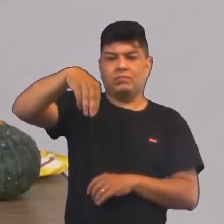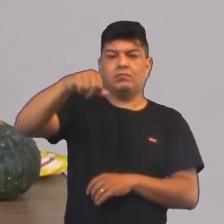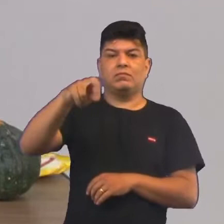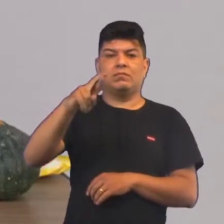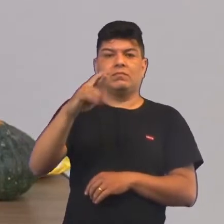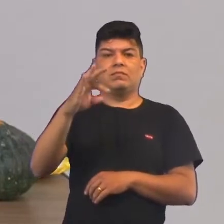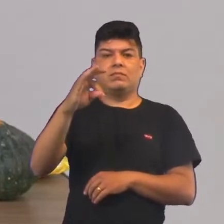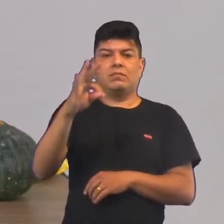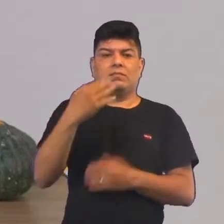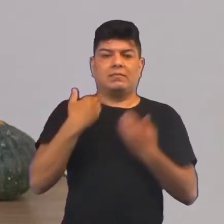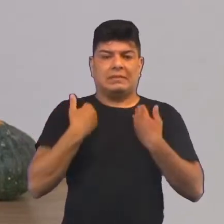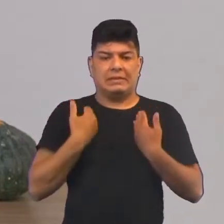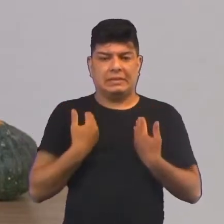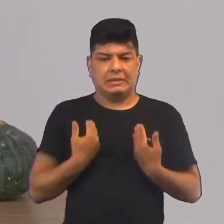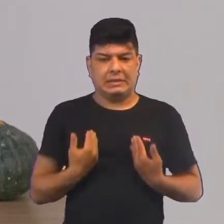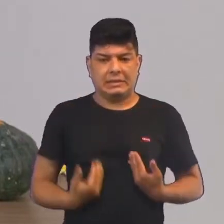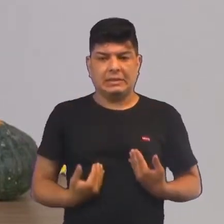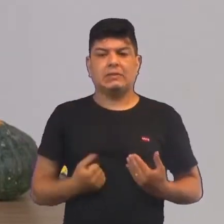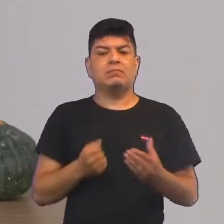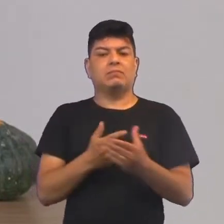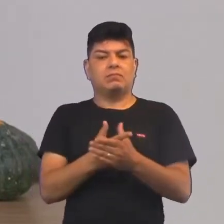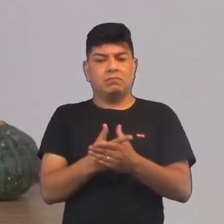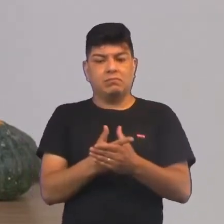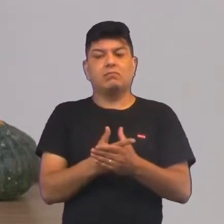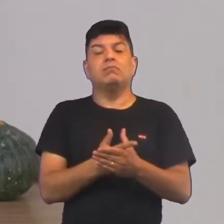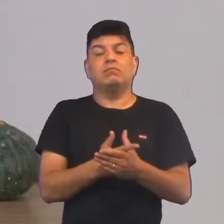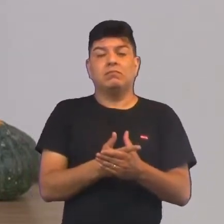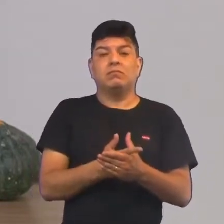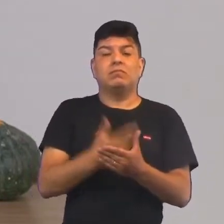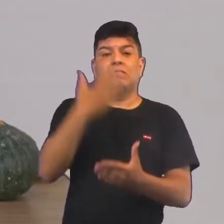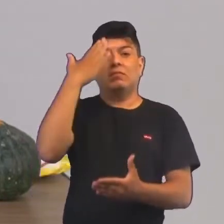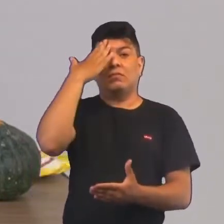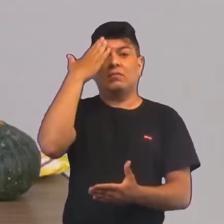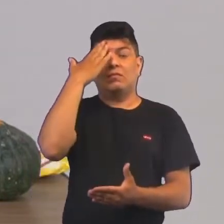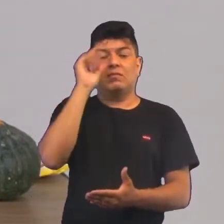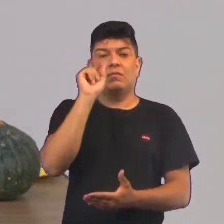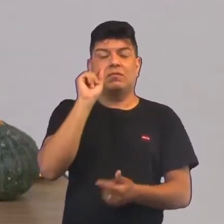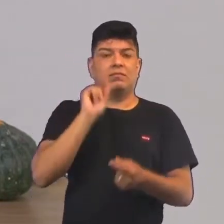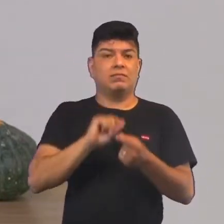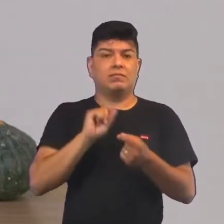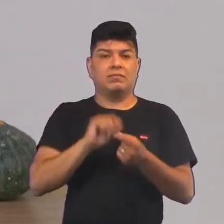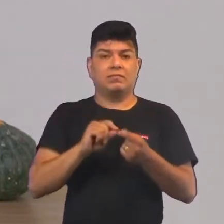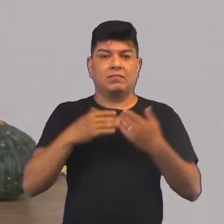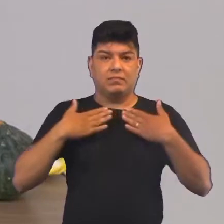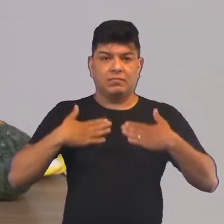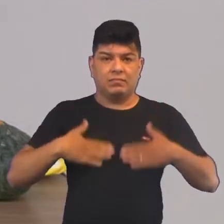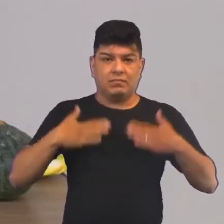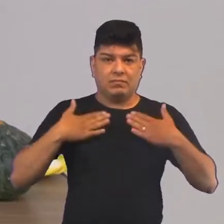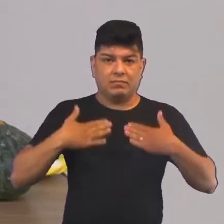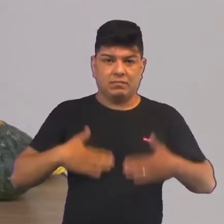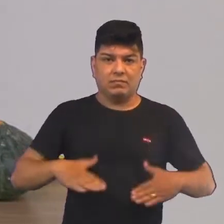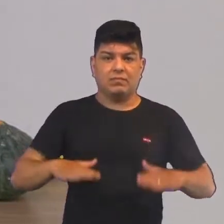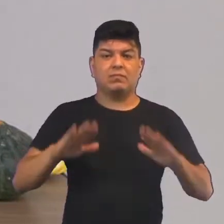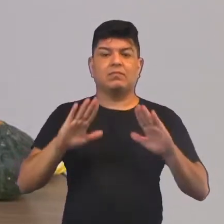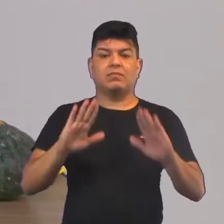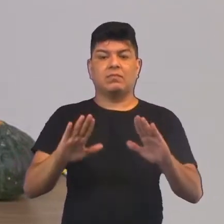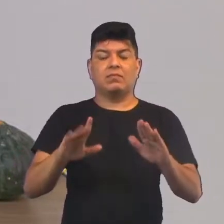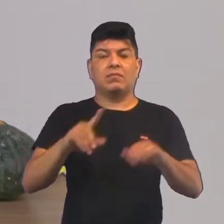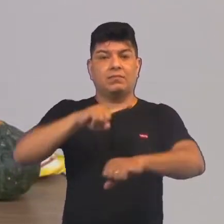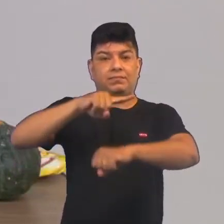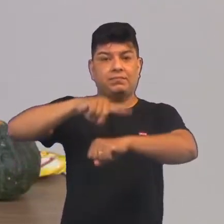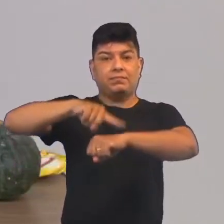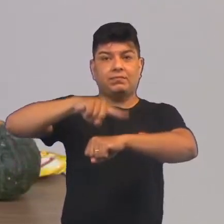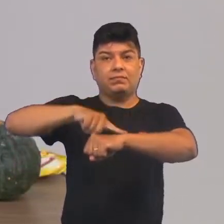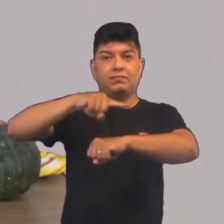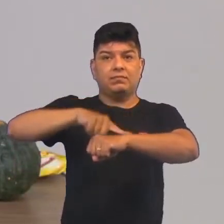estava bem cansada das compras. E sabe o que ela fez? Ela foi descansar. Na hora que